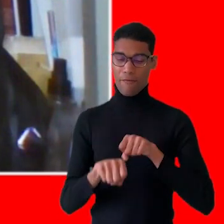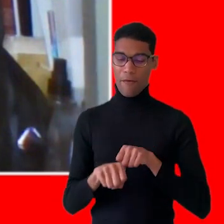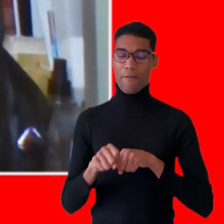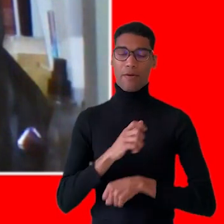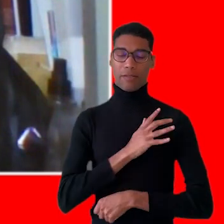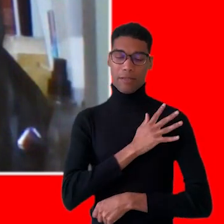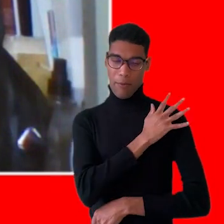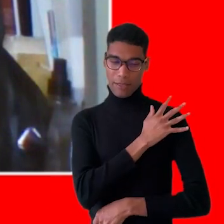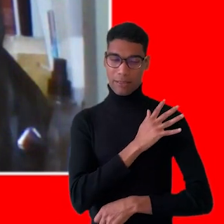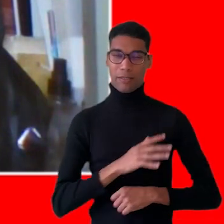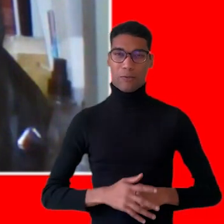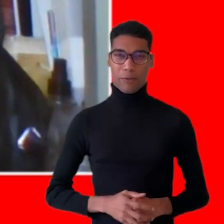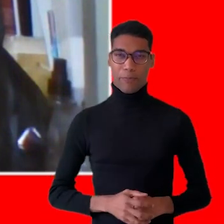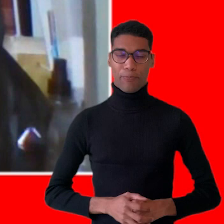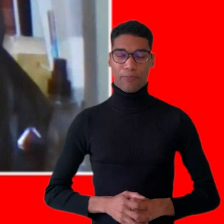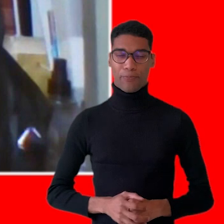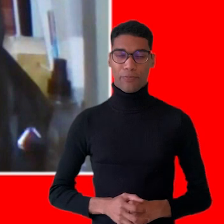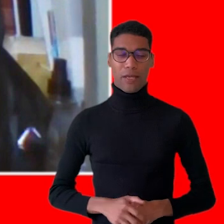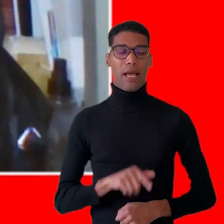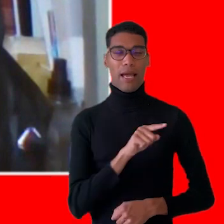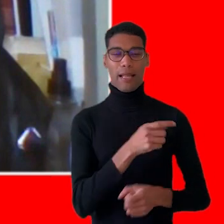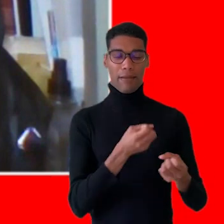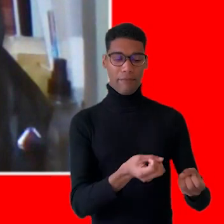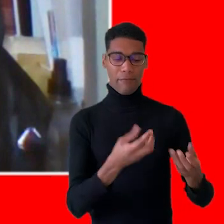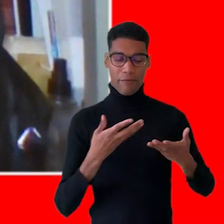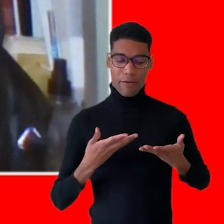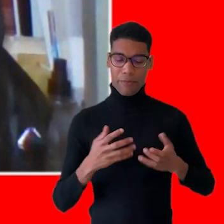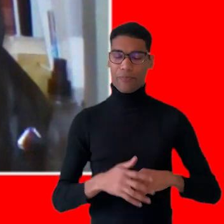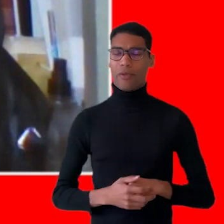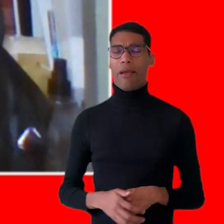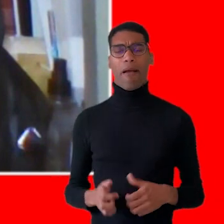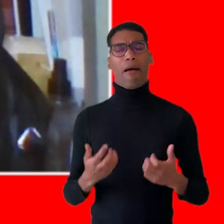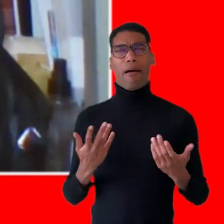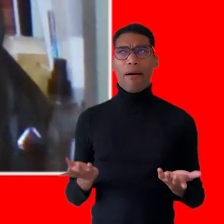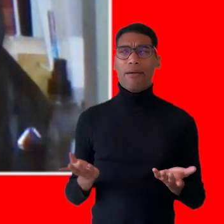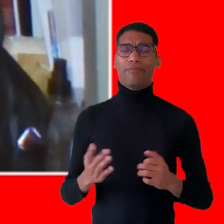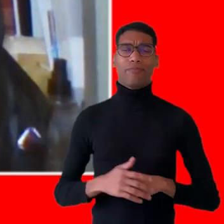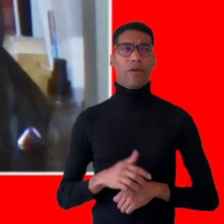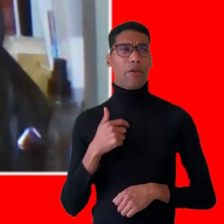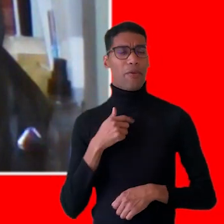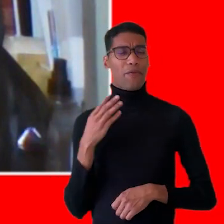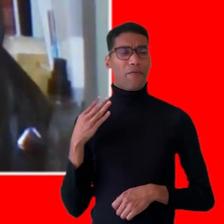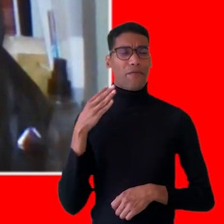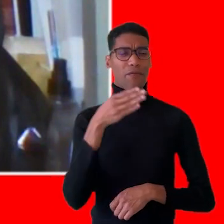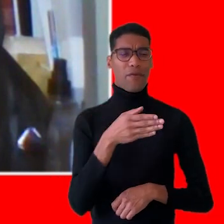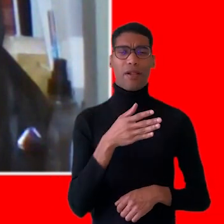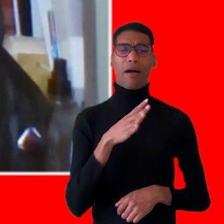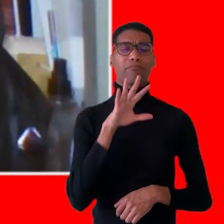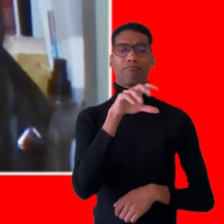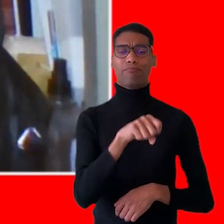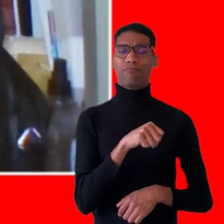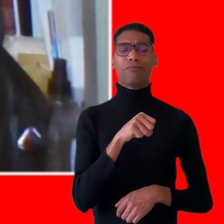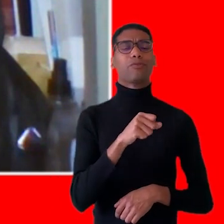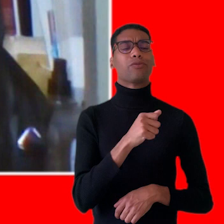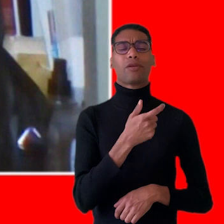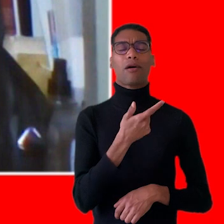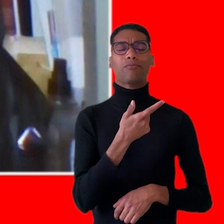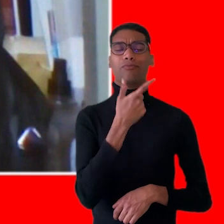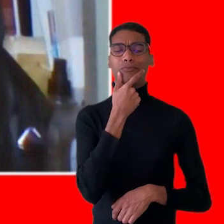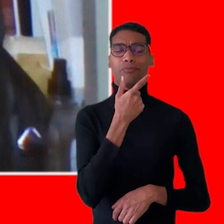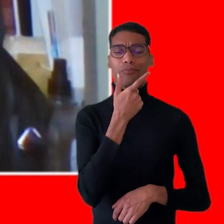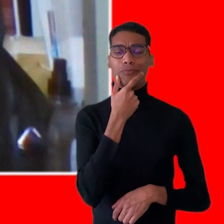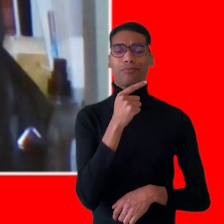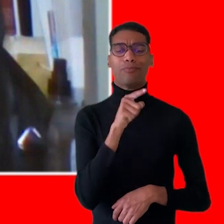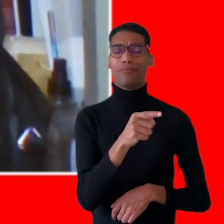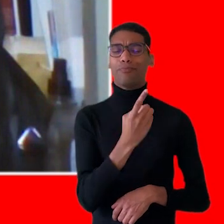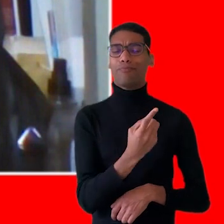racista, ela me disse: "Ah, eu fui lá buscar fulano de tal que é